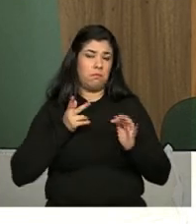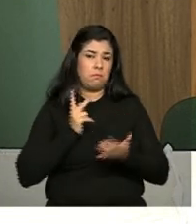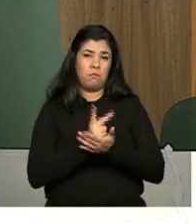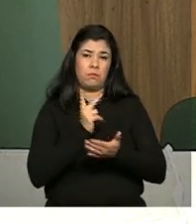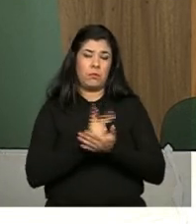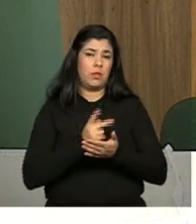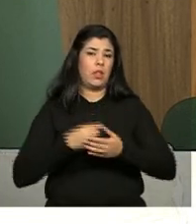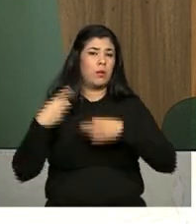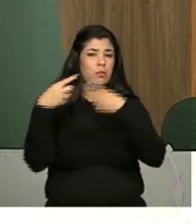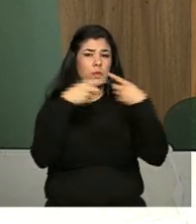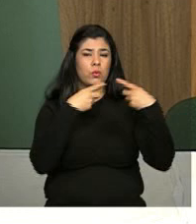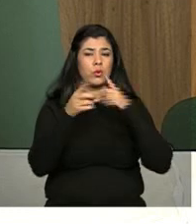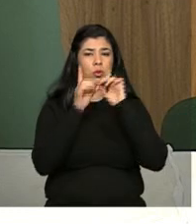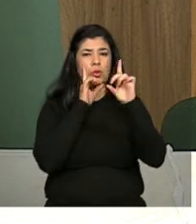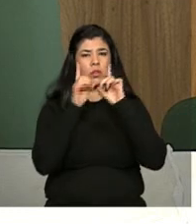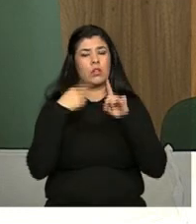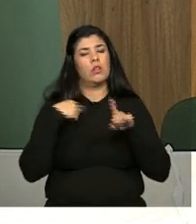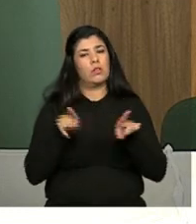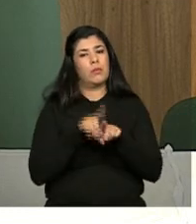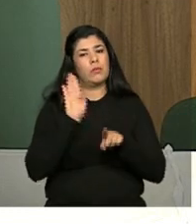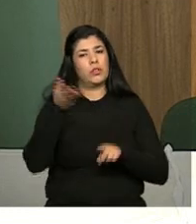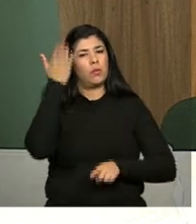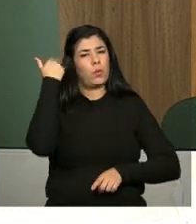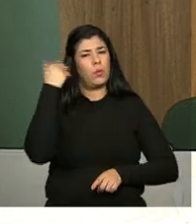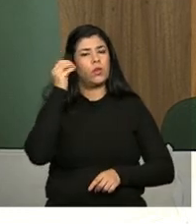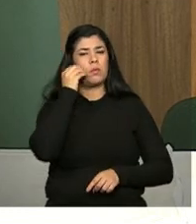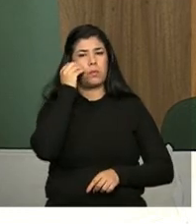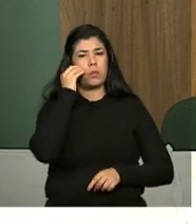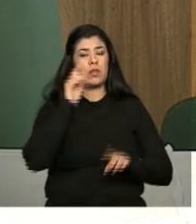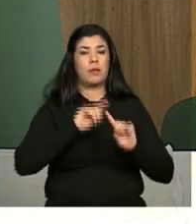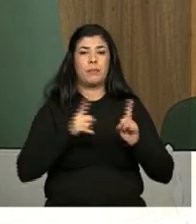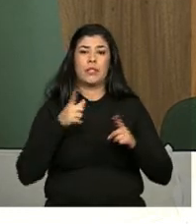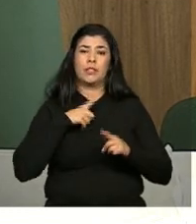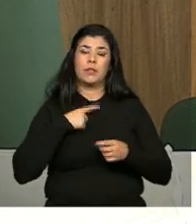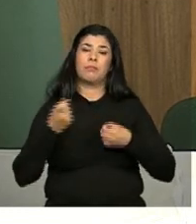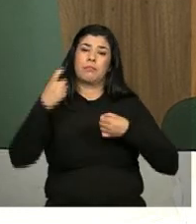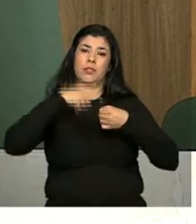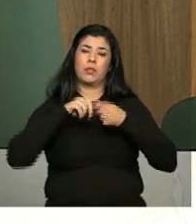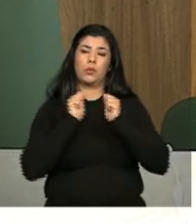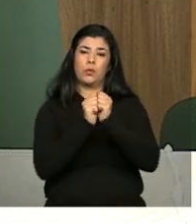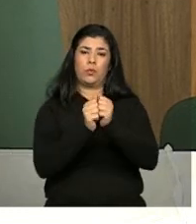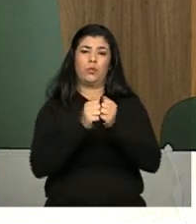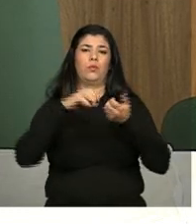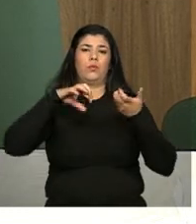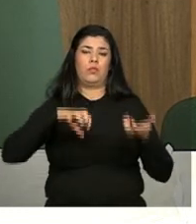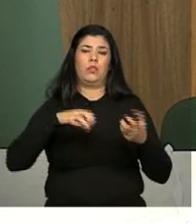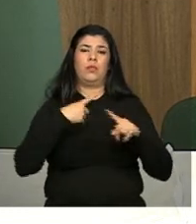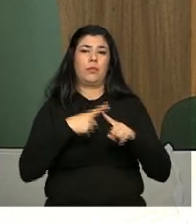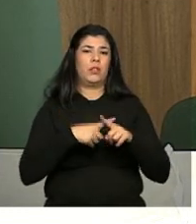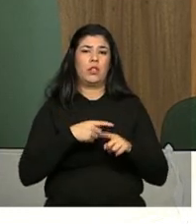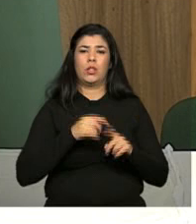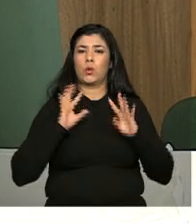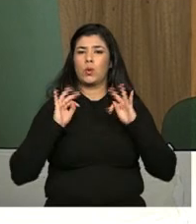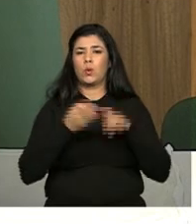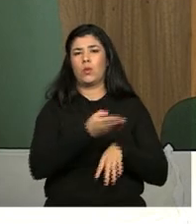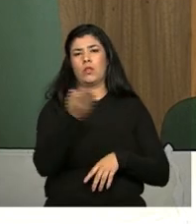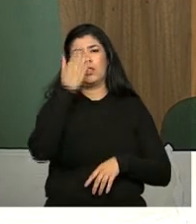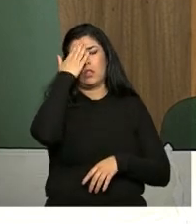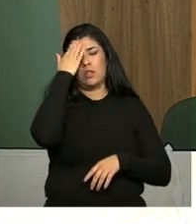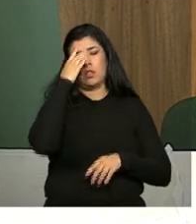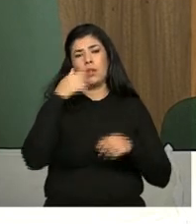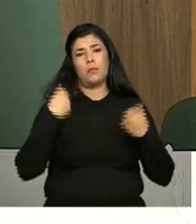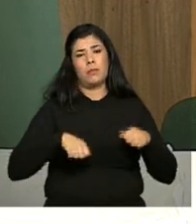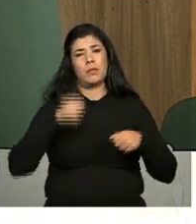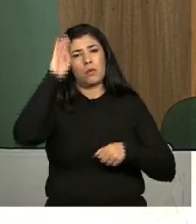do Parlamento eu fiquei muitos anos da minha vida lá mas eu acho que nós teremos a parceria com o congresso porque é ponto sabe que o Brasil precisa